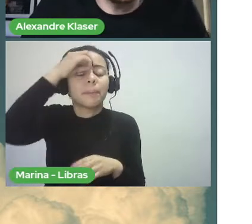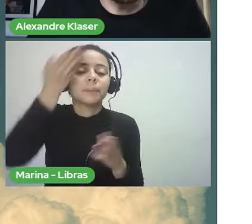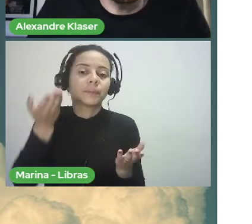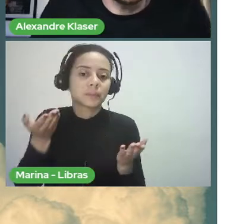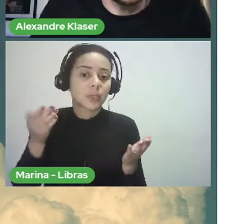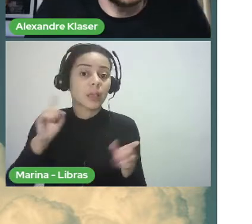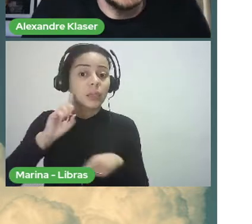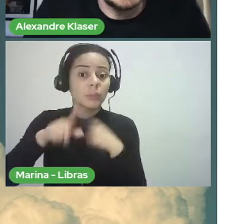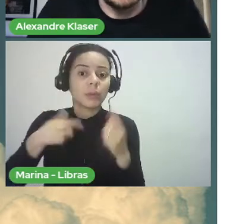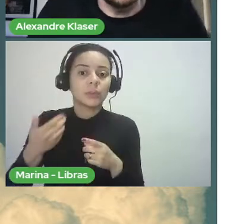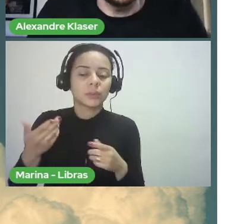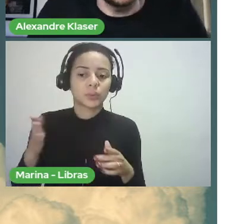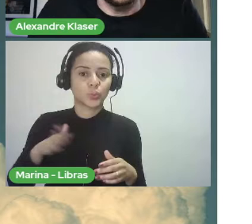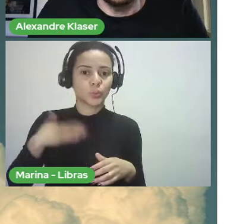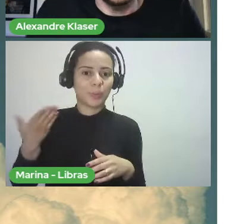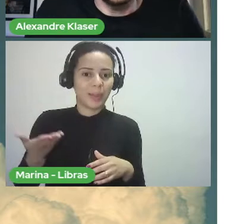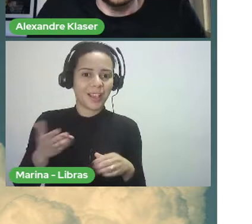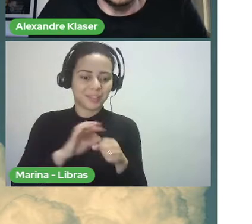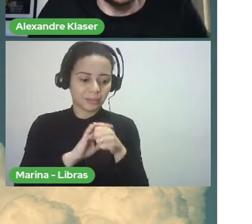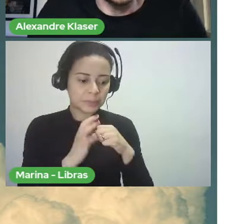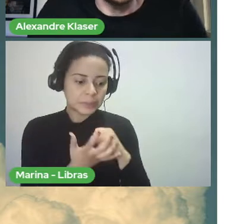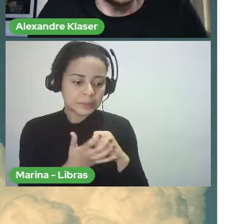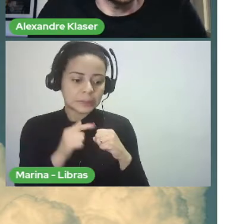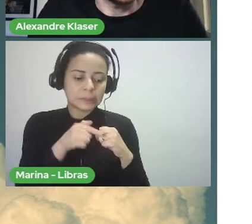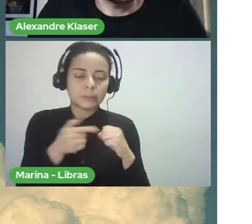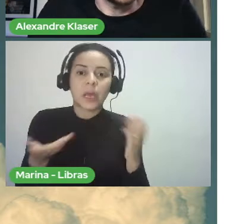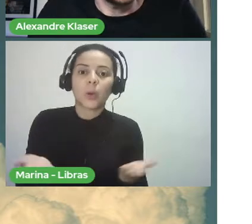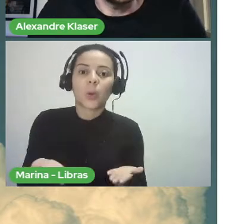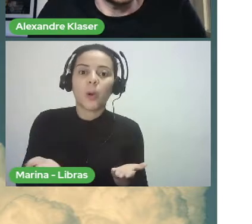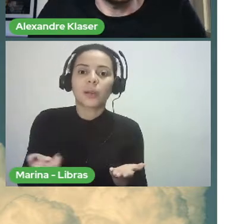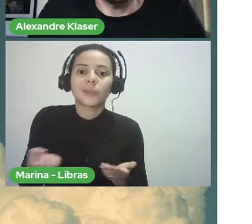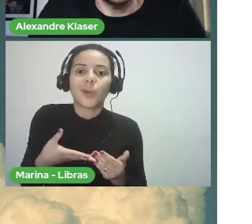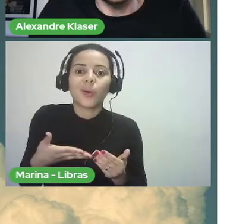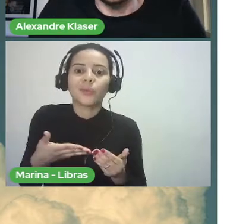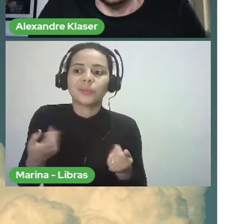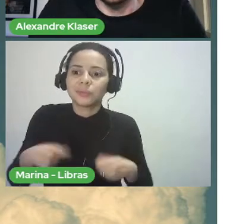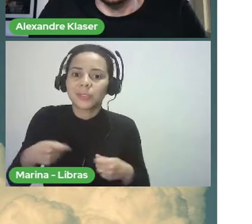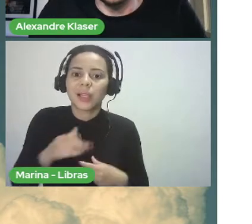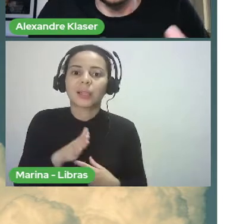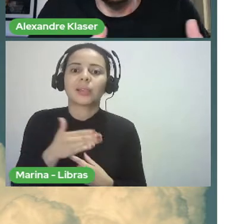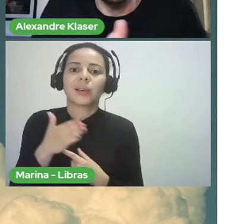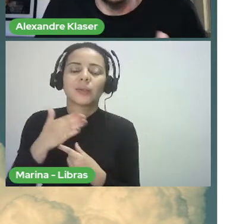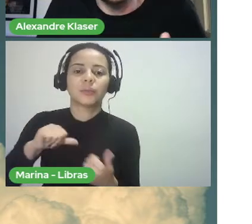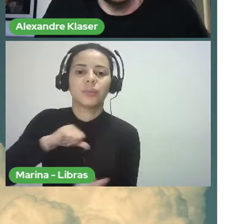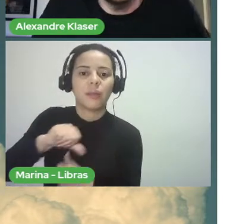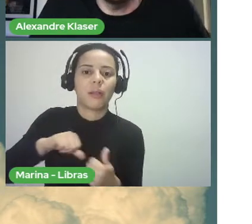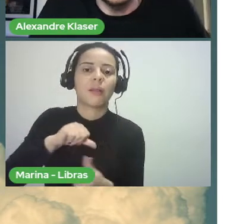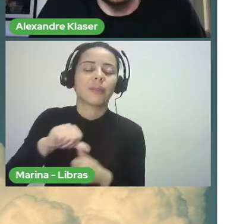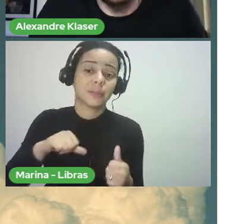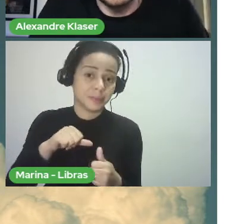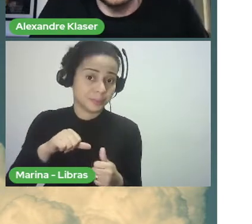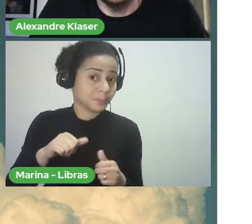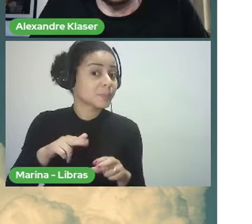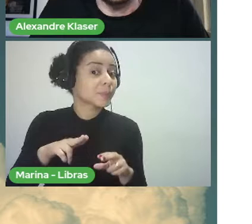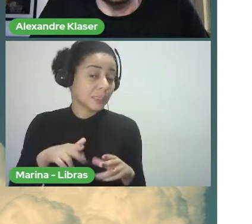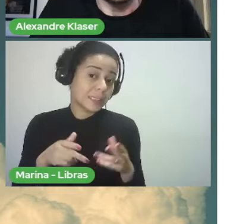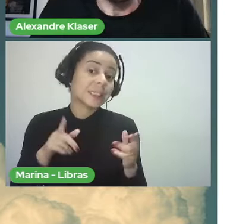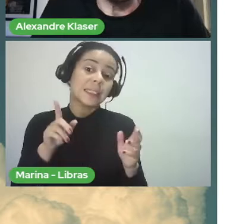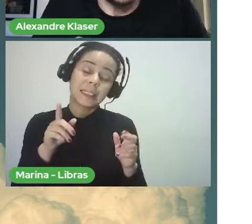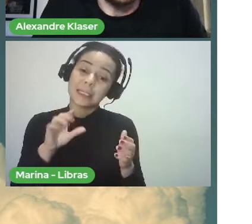ser menos impactada pela pandemia. É basicamente isso que a transformação faz, ela deixa a empresa mais